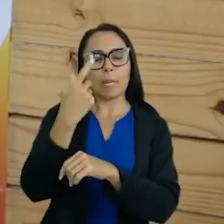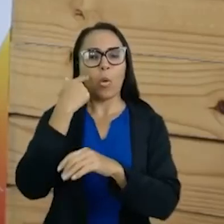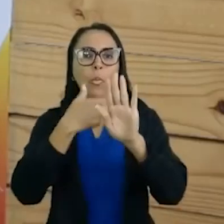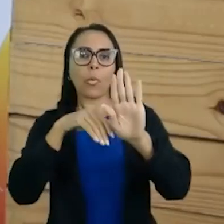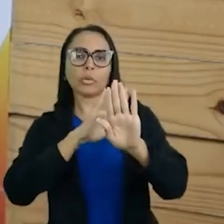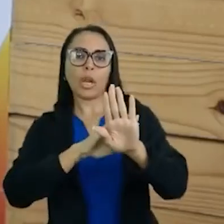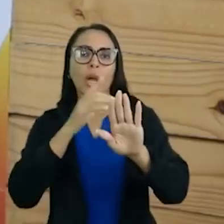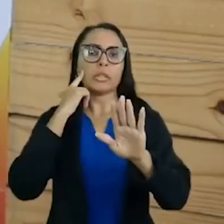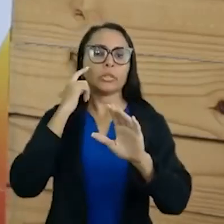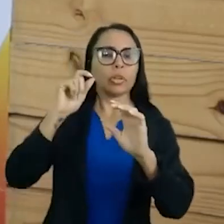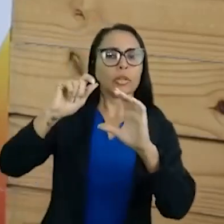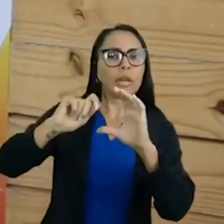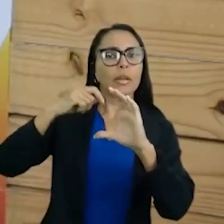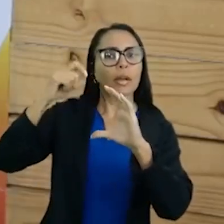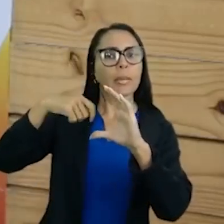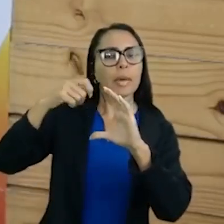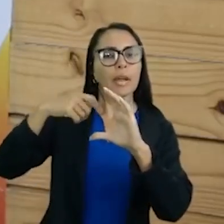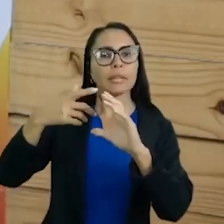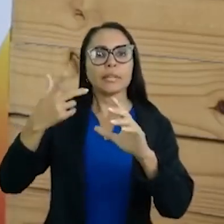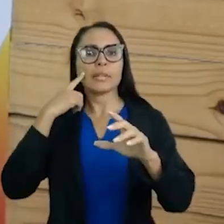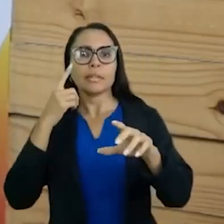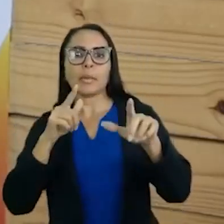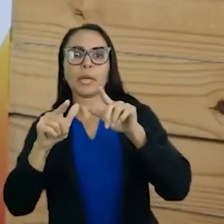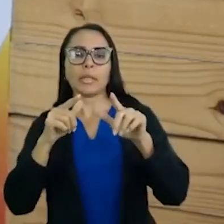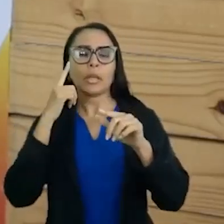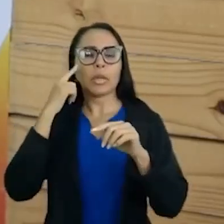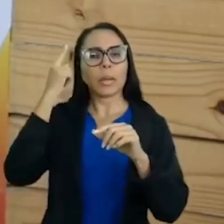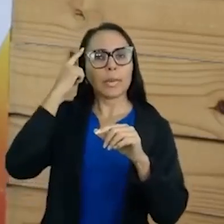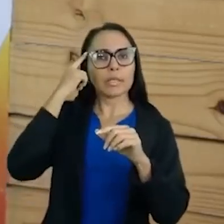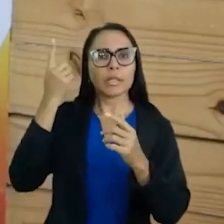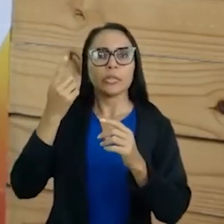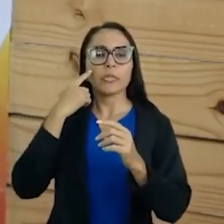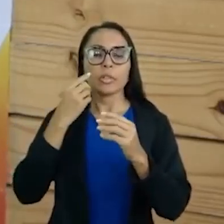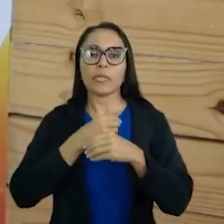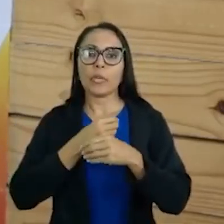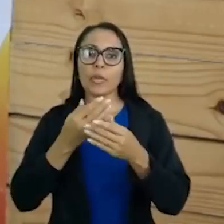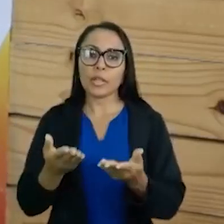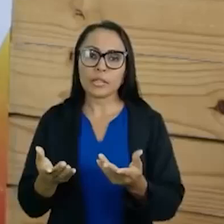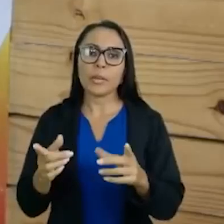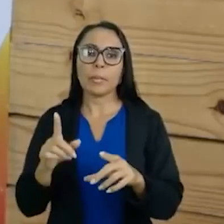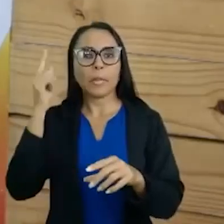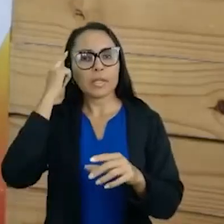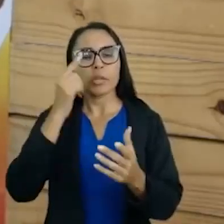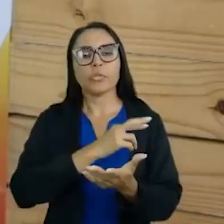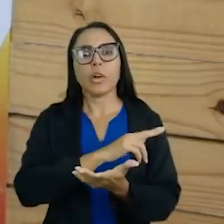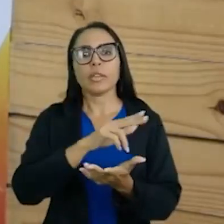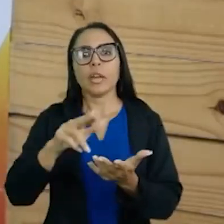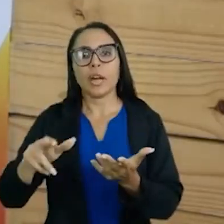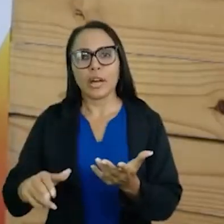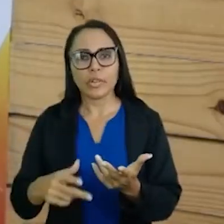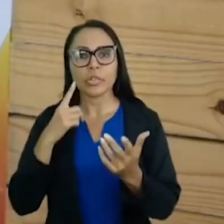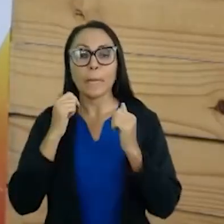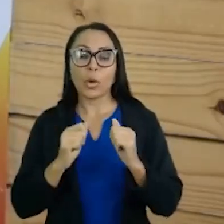tipo, é você entender o modelo mental do que as pessoas estão pensando para algumas coisas. Você vai oferecer pensando em várias variáveis que